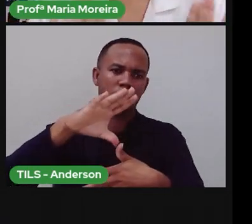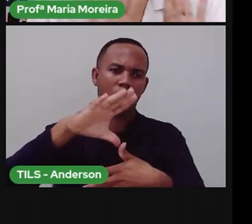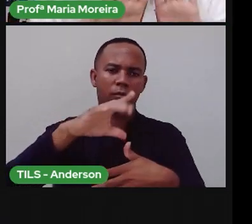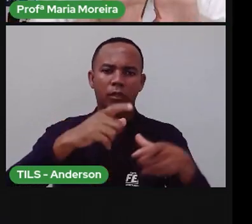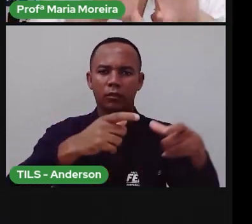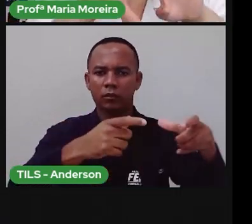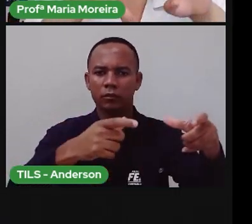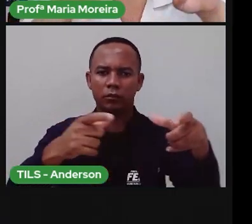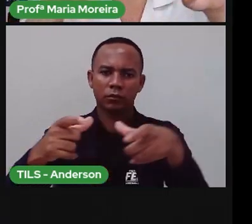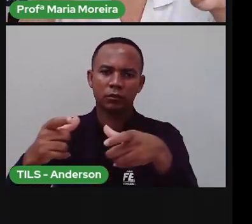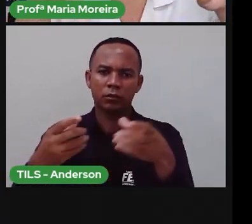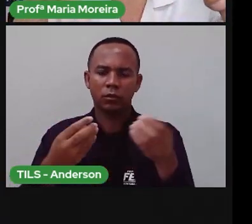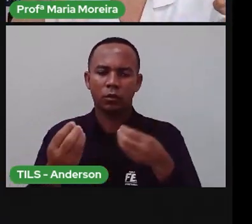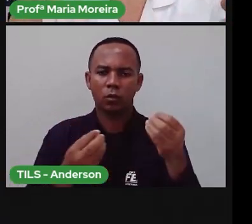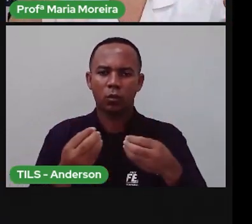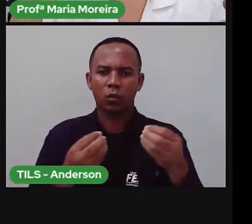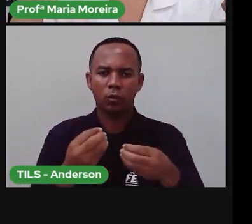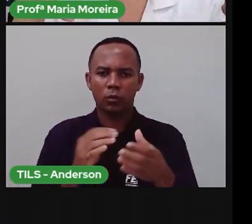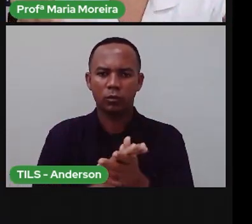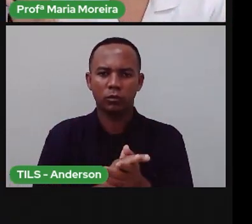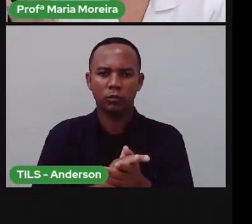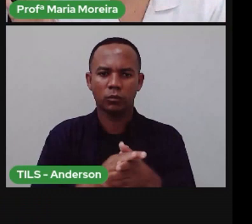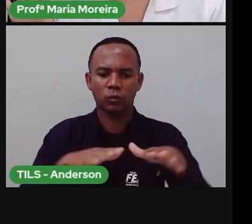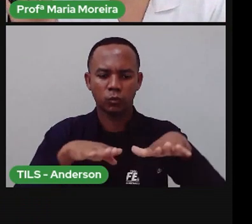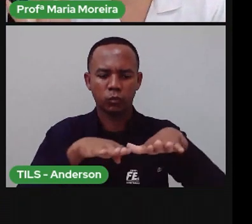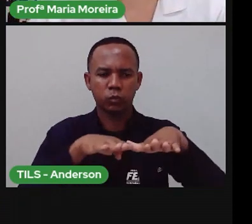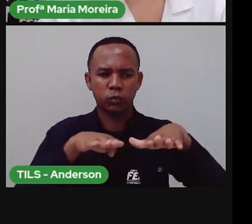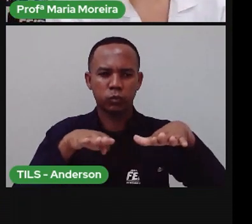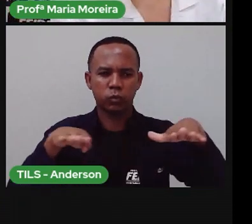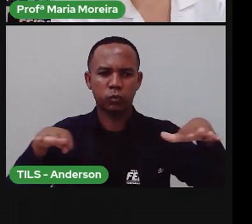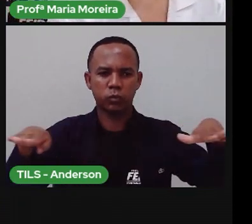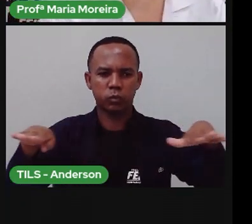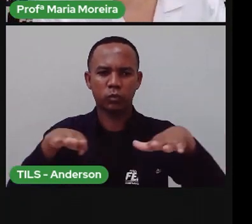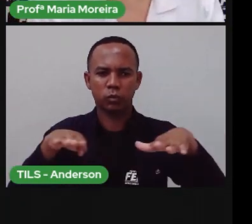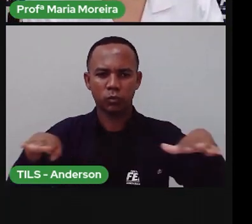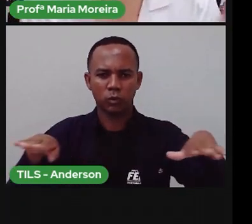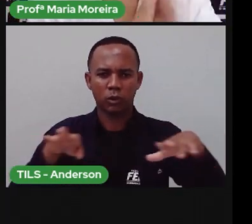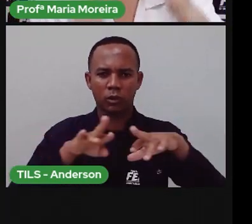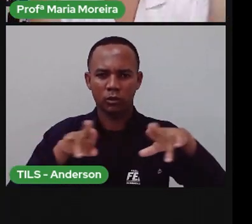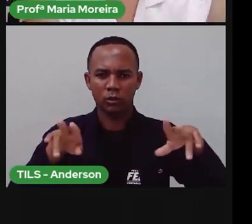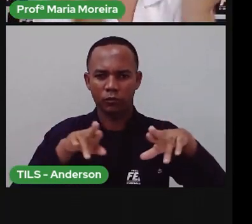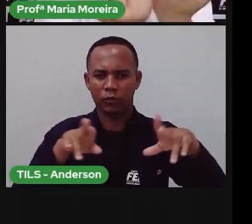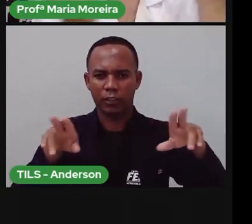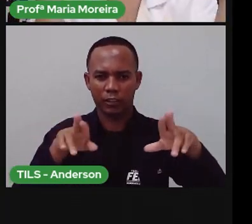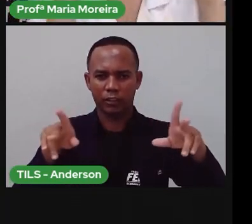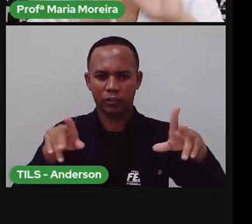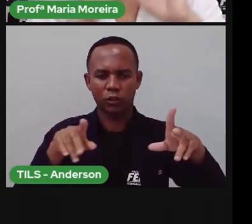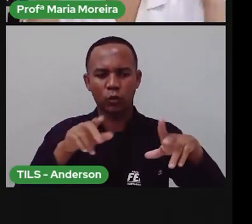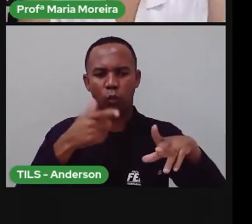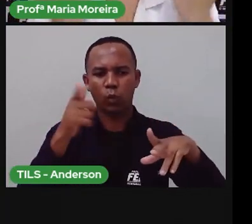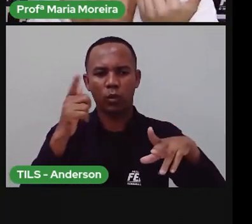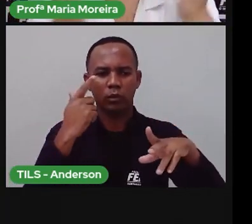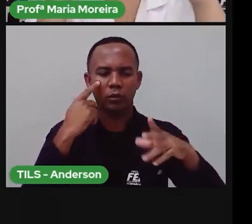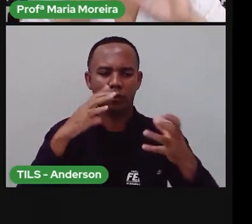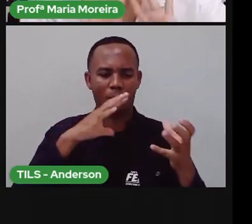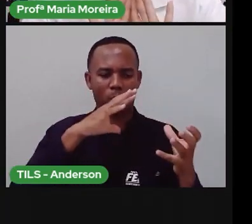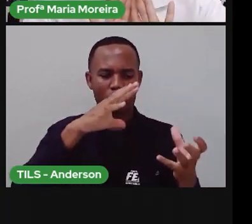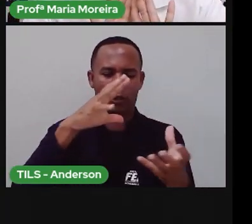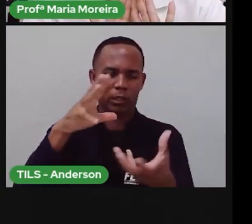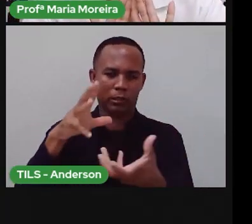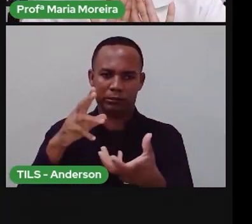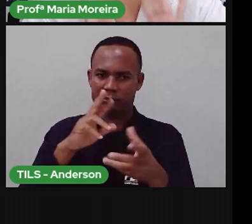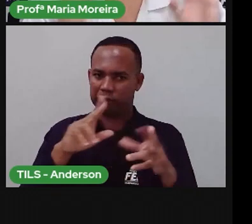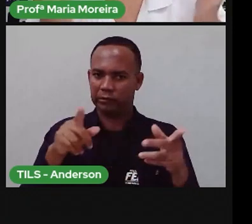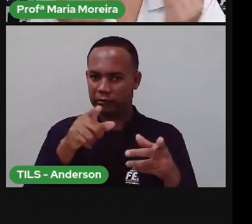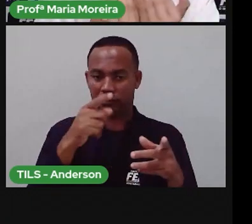representação? Esse mapa, ele tá o quê? Plano, certo? Diferente do amigo da Pro, que ele é o quê? Uma bola, ele é